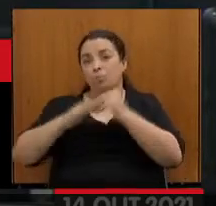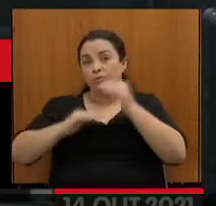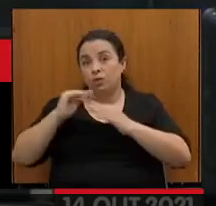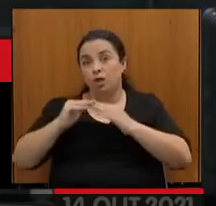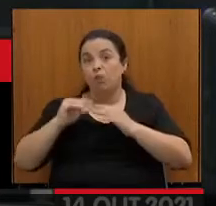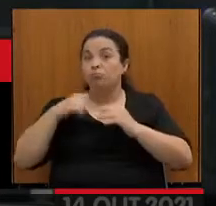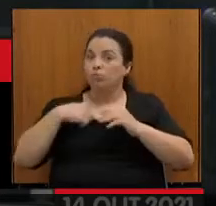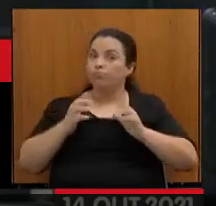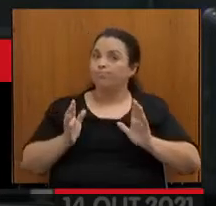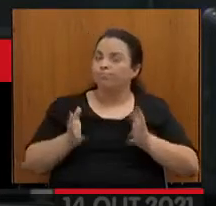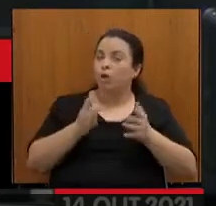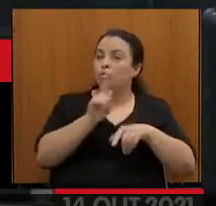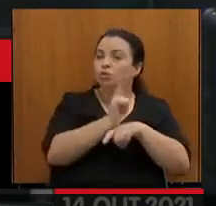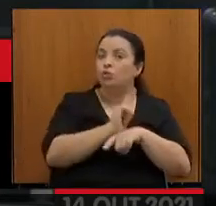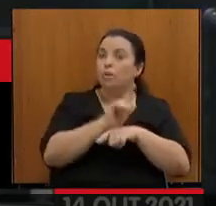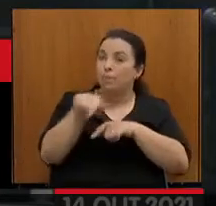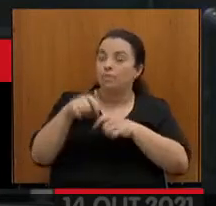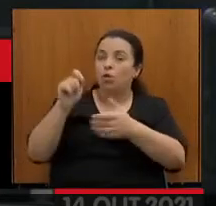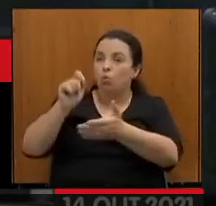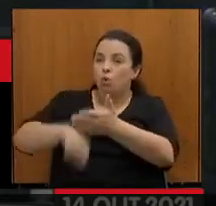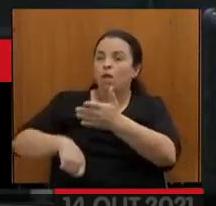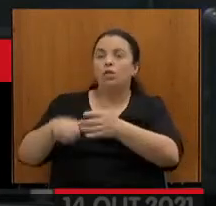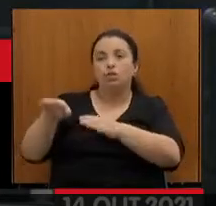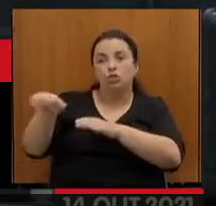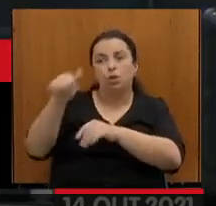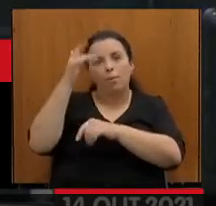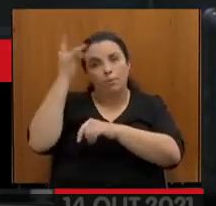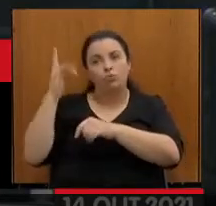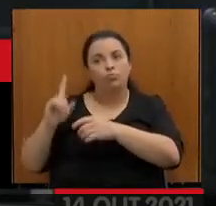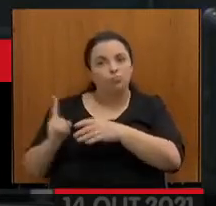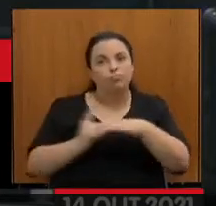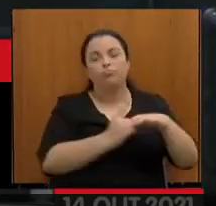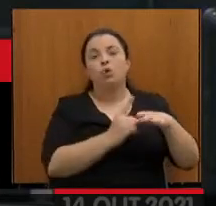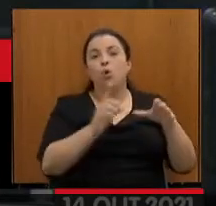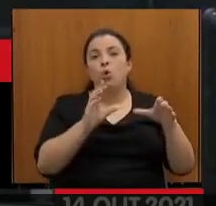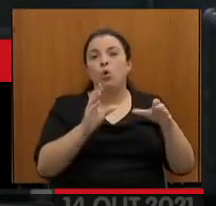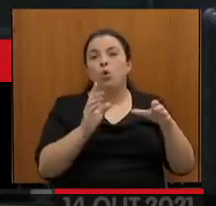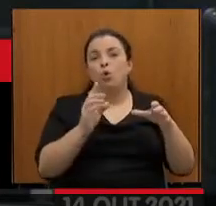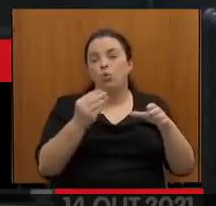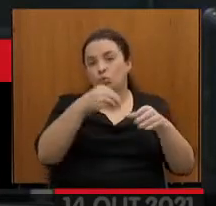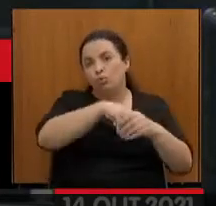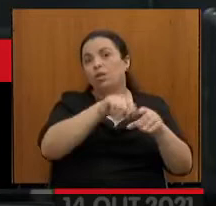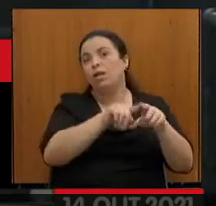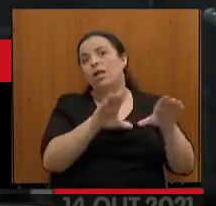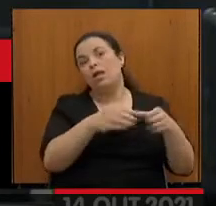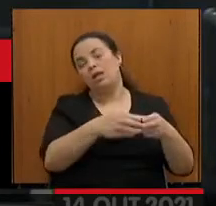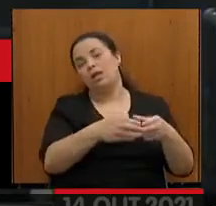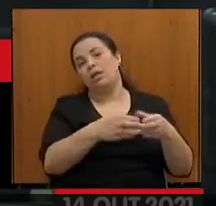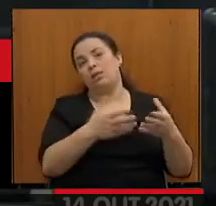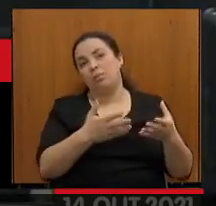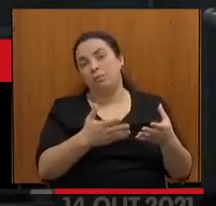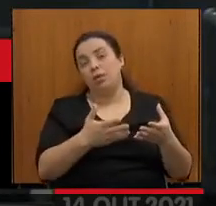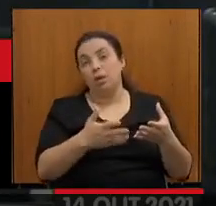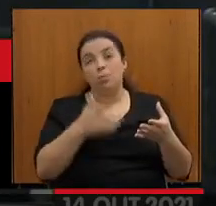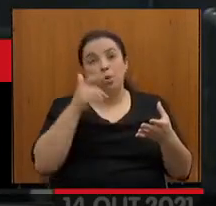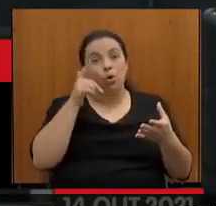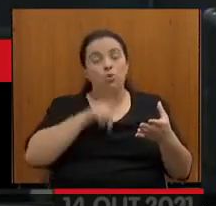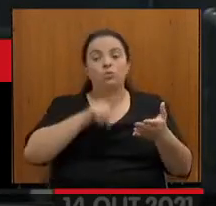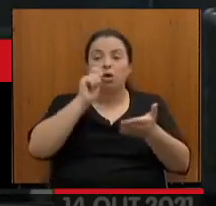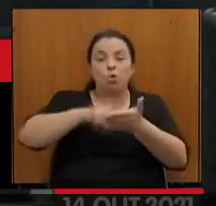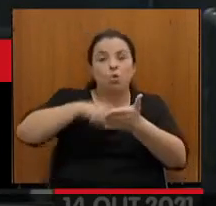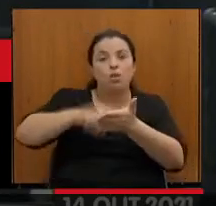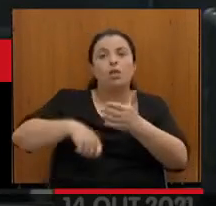equipes, né? E, propondo um prazo adequado, né? Para que consiga fazer a contratação desses profissionais,